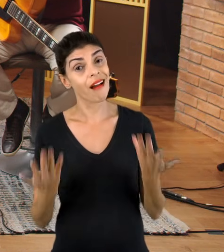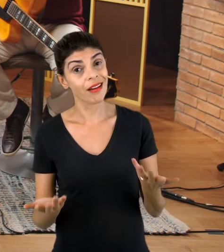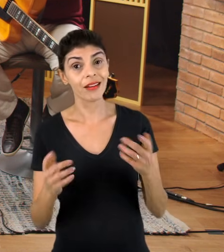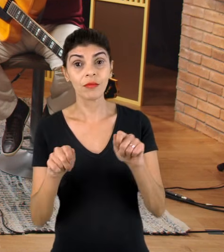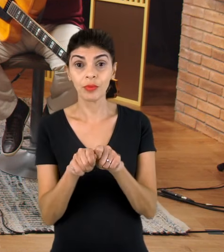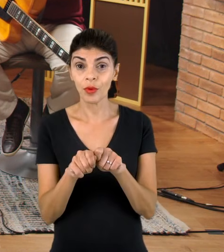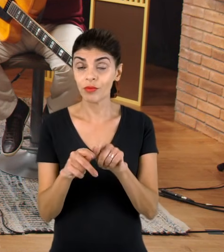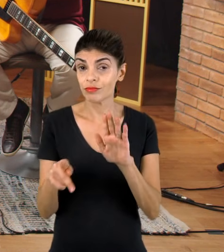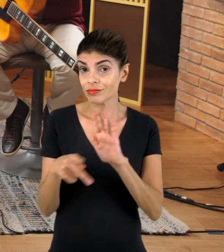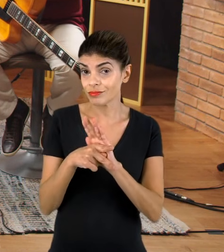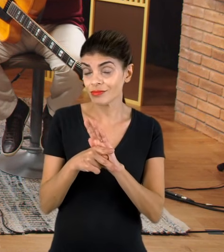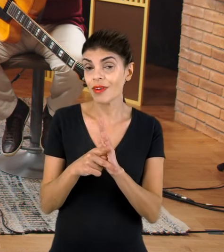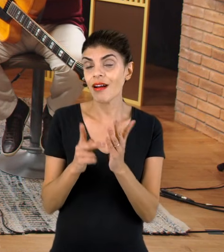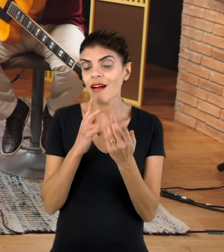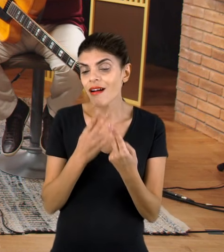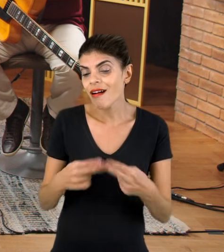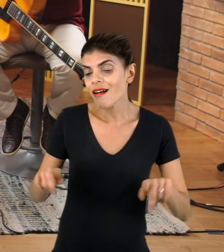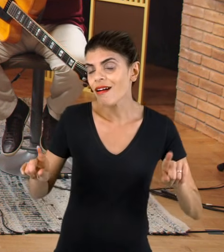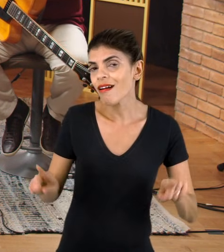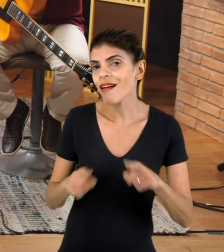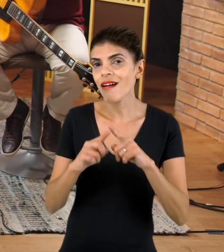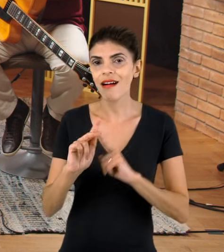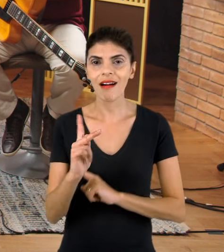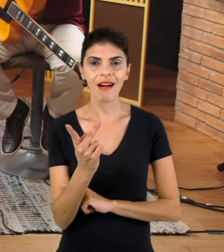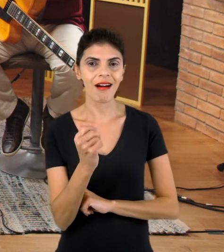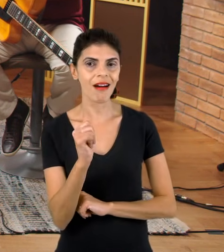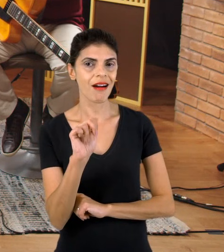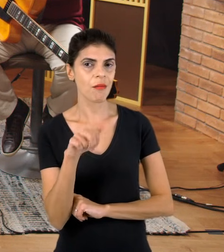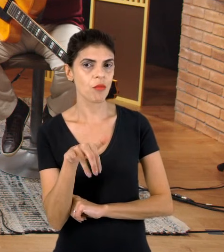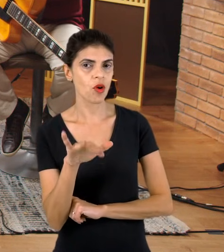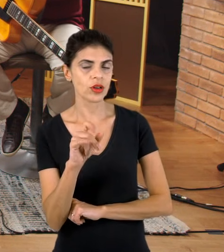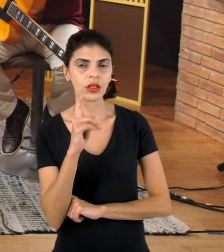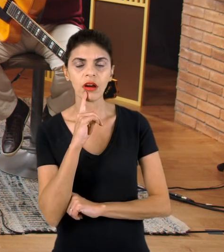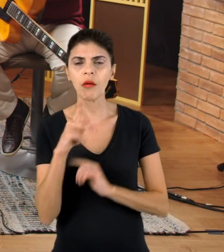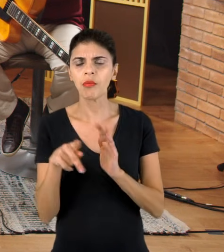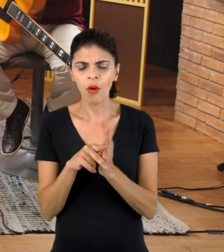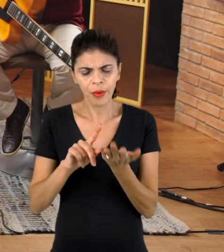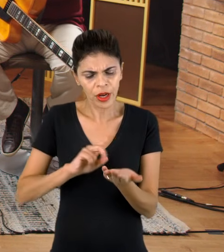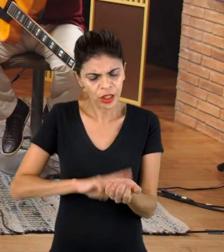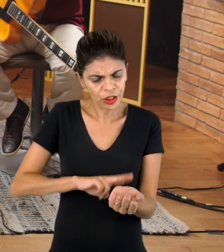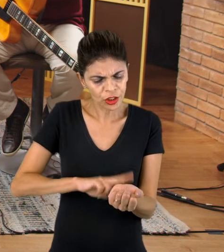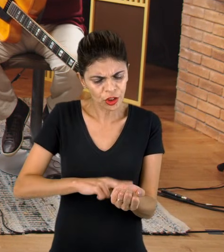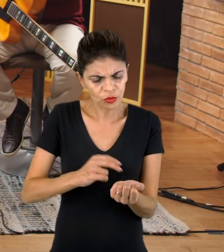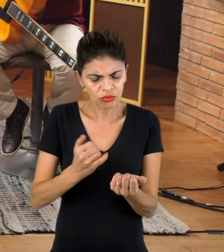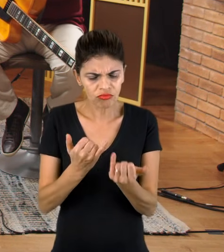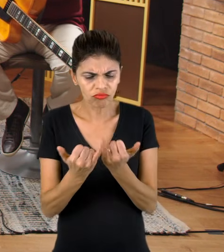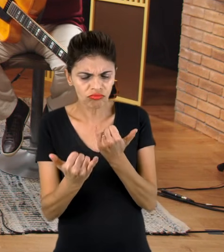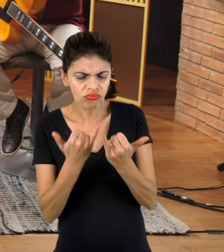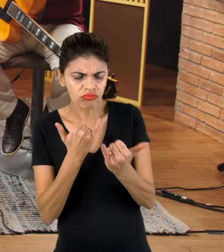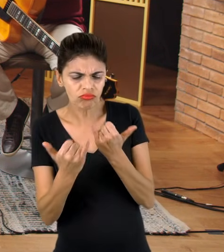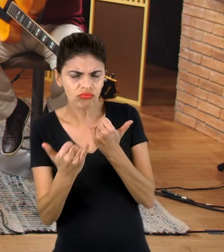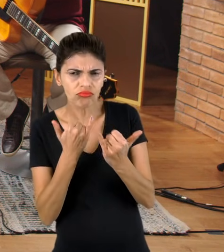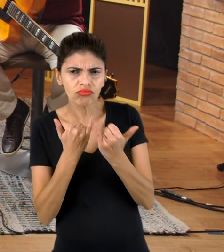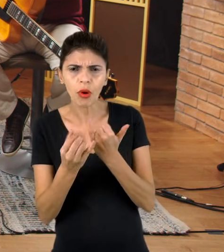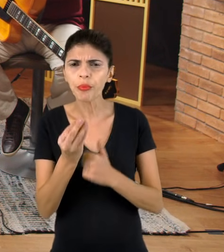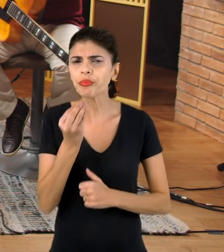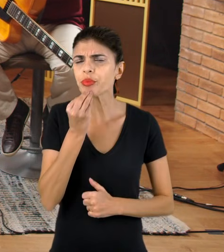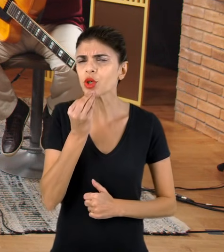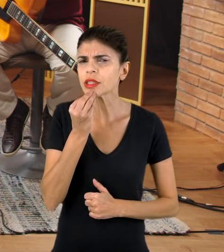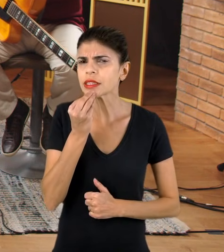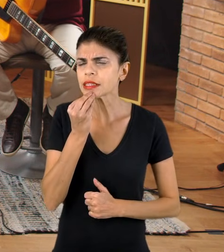E aí trabalhar dentro de uma série harmônica que não está dentro da harmonia funcional, que é essa coisa de você pensar uma estrutura das